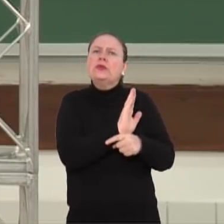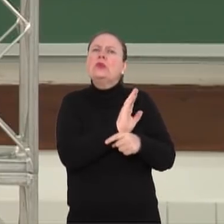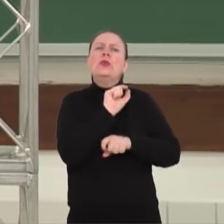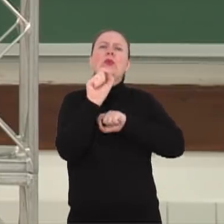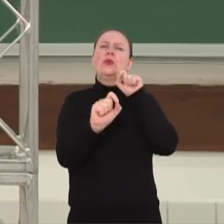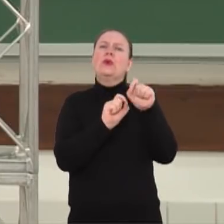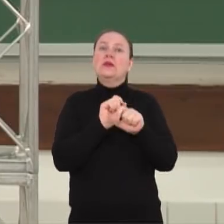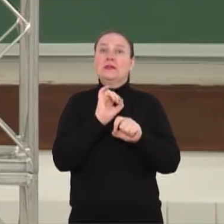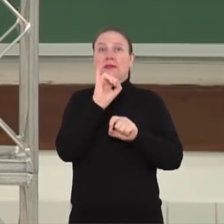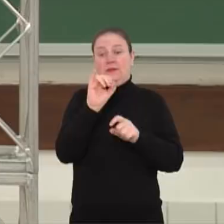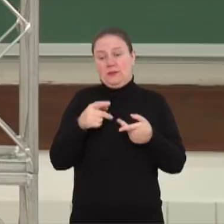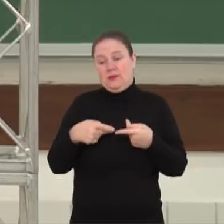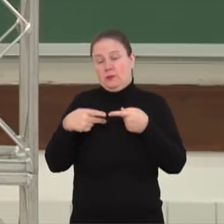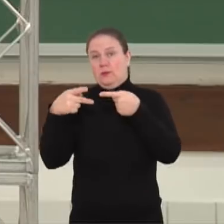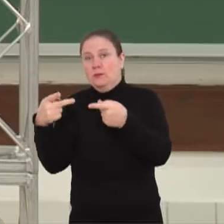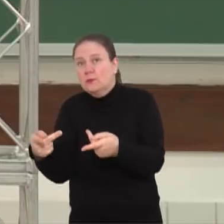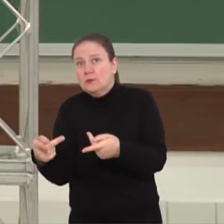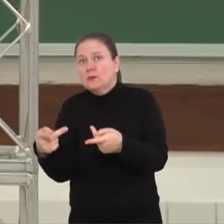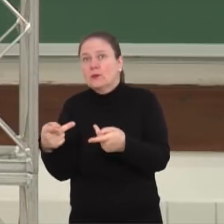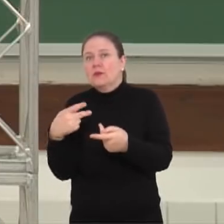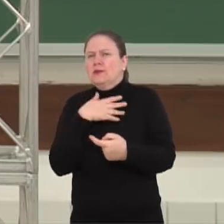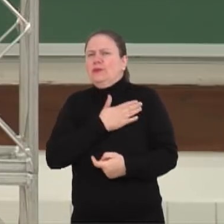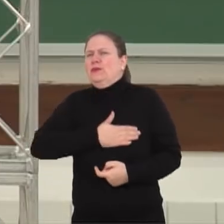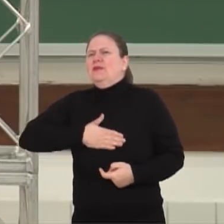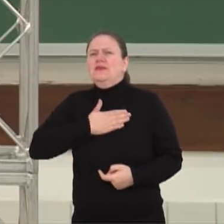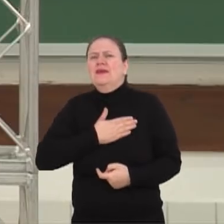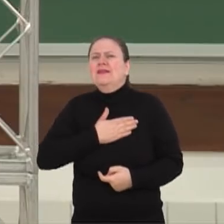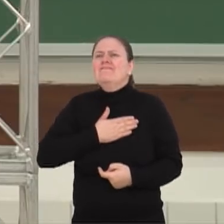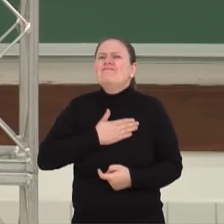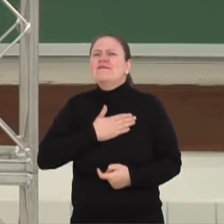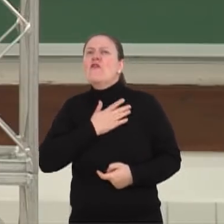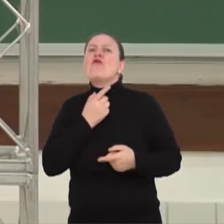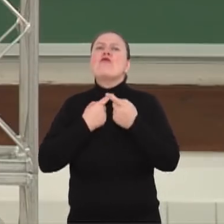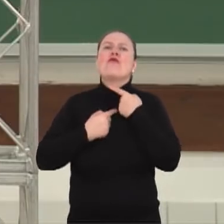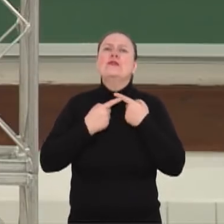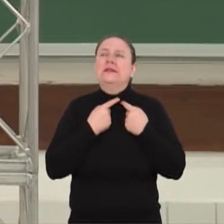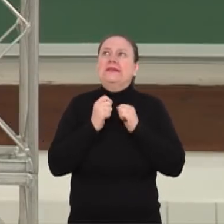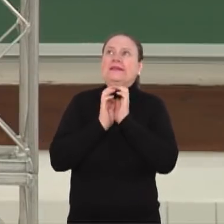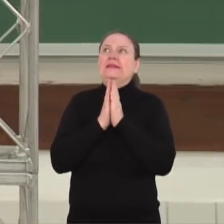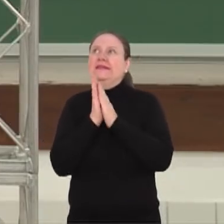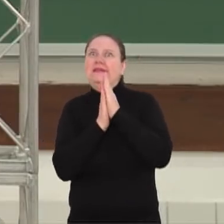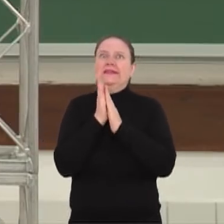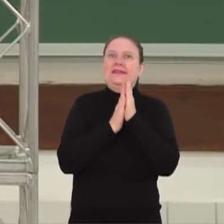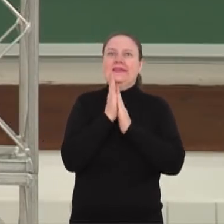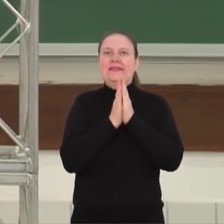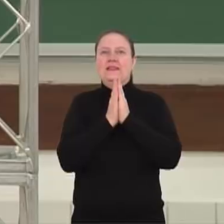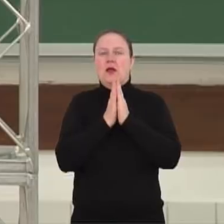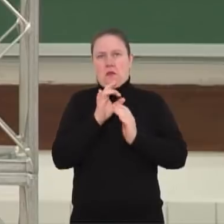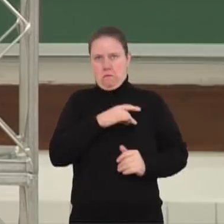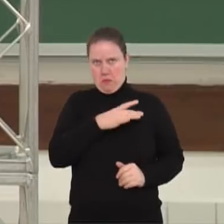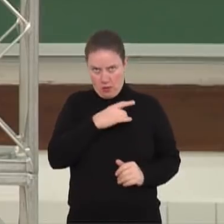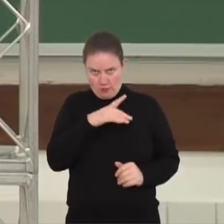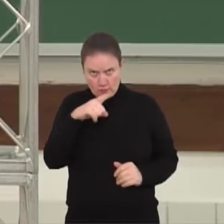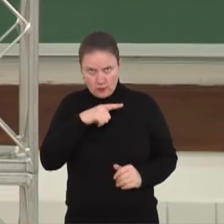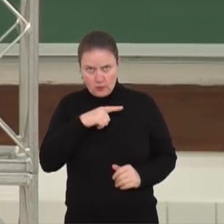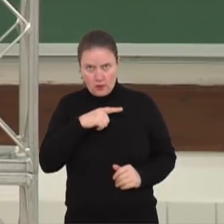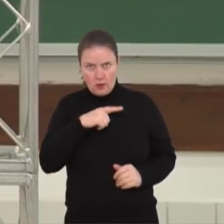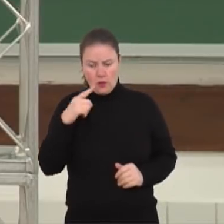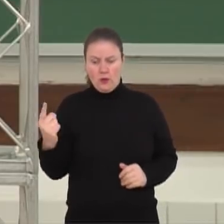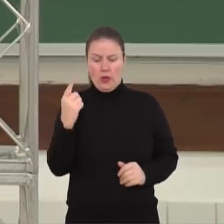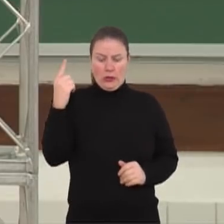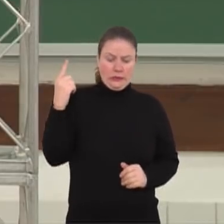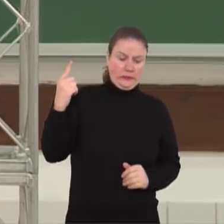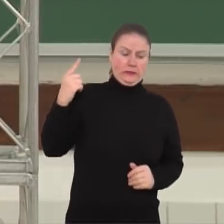você fosse ao parque, o que você gostaria de ir primeiro? O que seria a sensação? Você é mais medroso, você tem medo de altura?